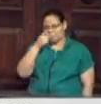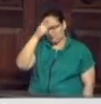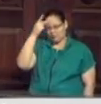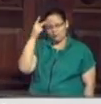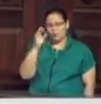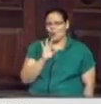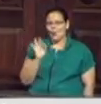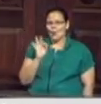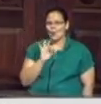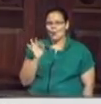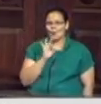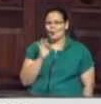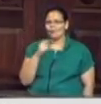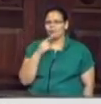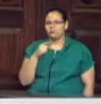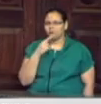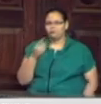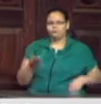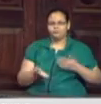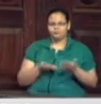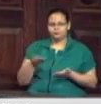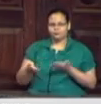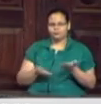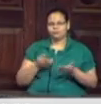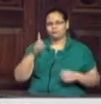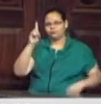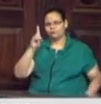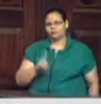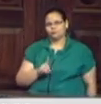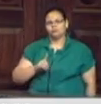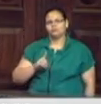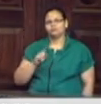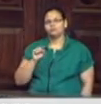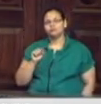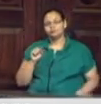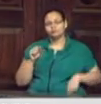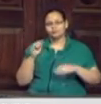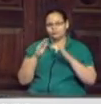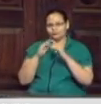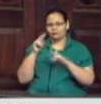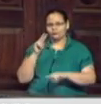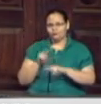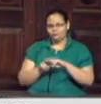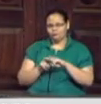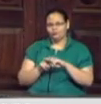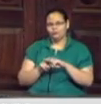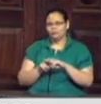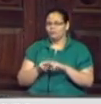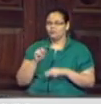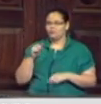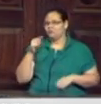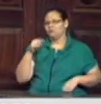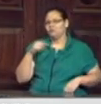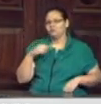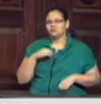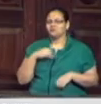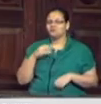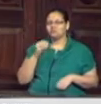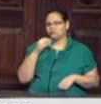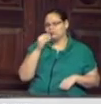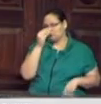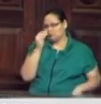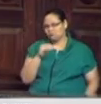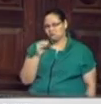ser atendida pelo diretor da penitenciária, que simplesmente ignorou. Então, são